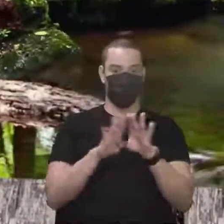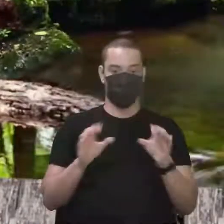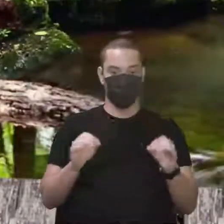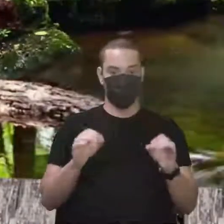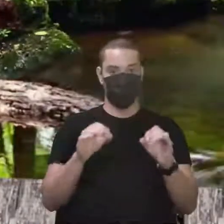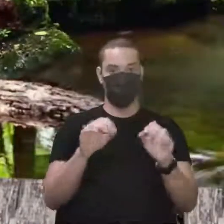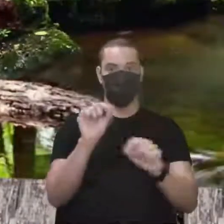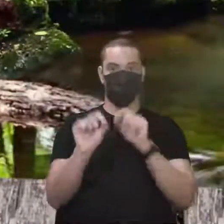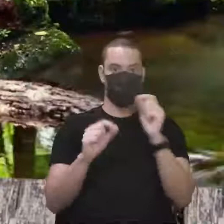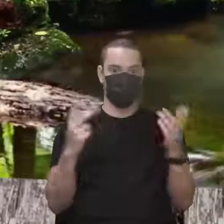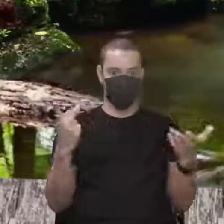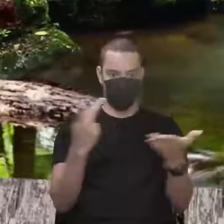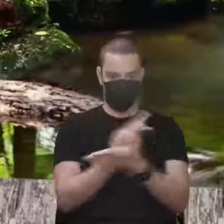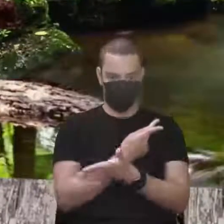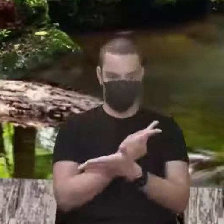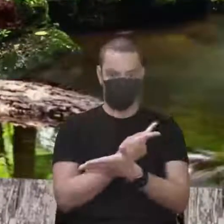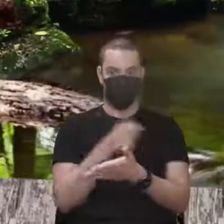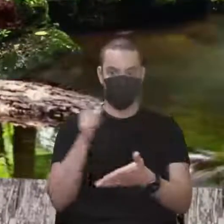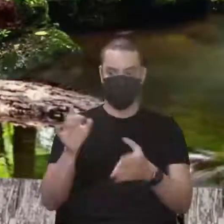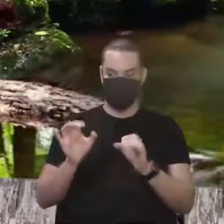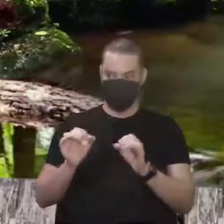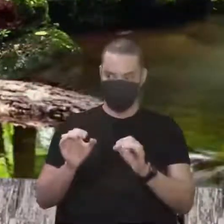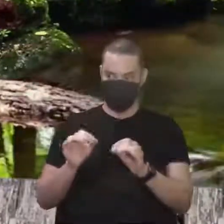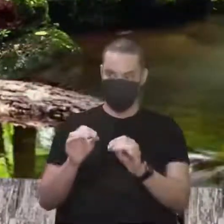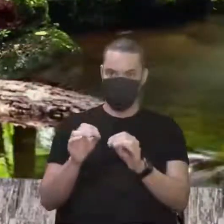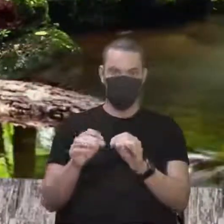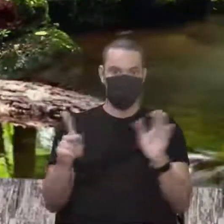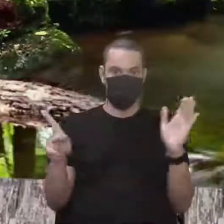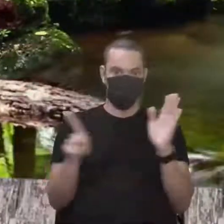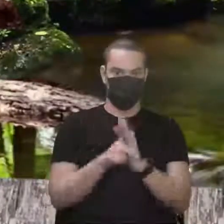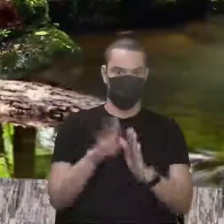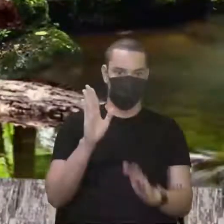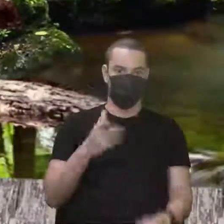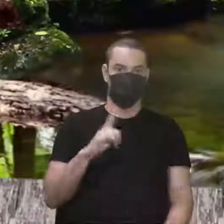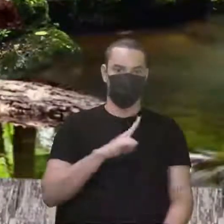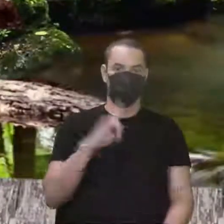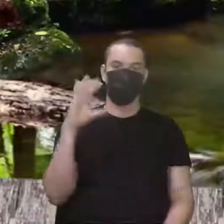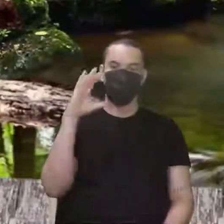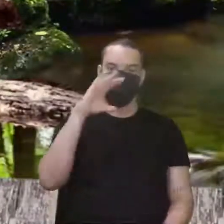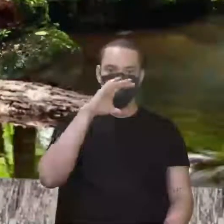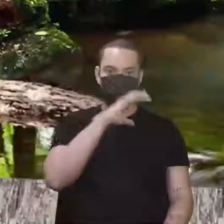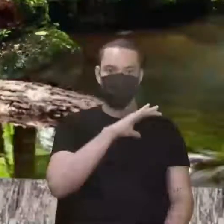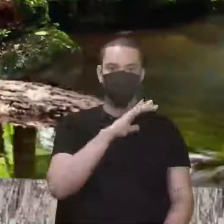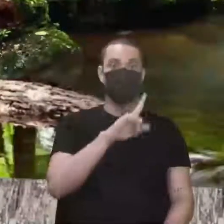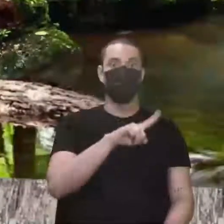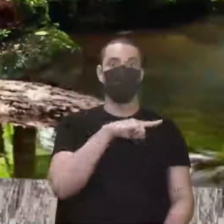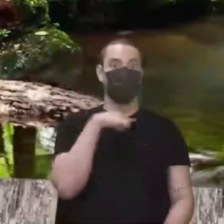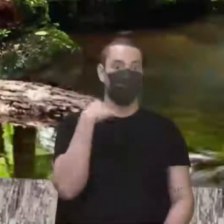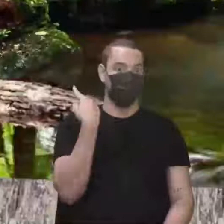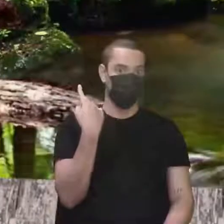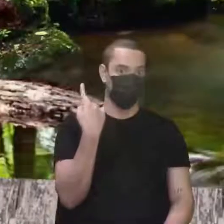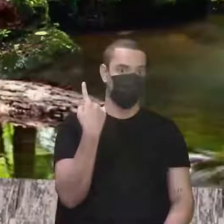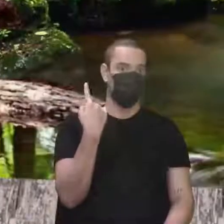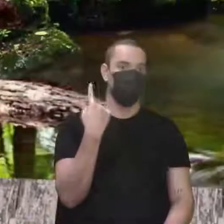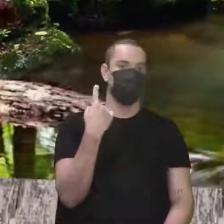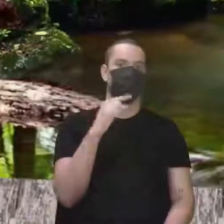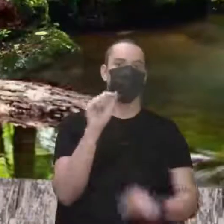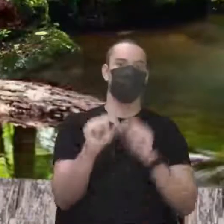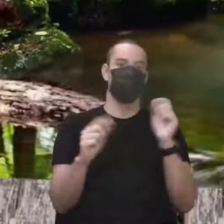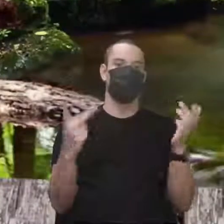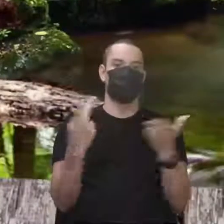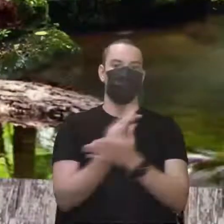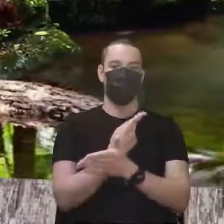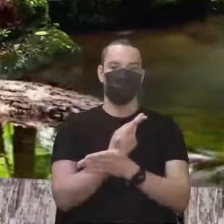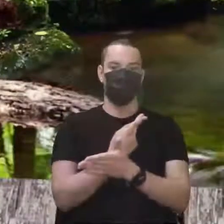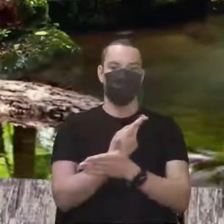O que acontece? Essas bactérias que foram aquecidas estavam mortas. Os genes e os